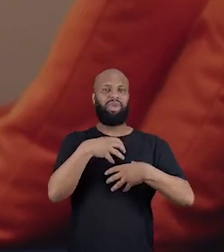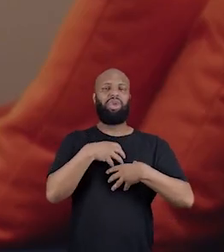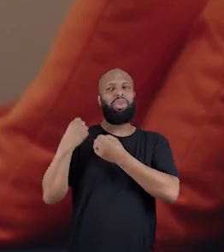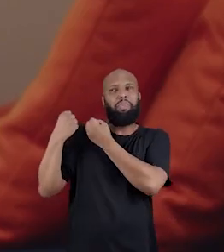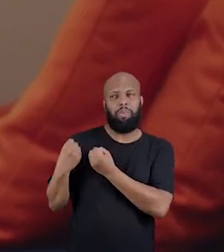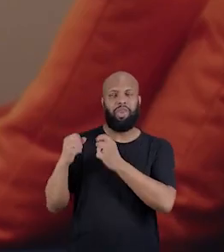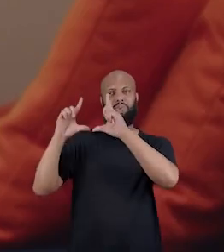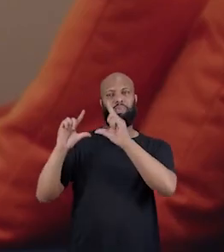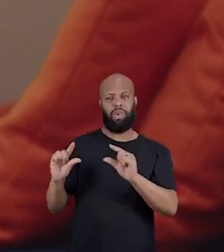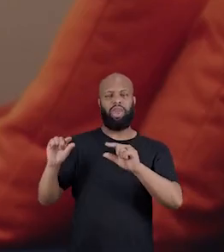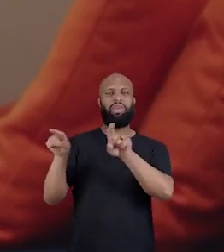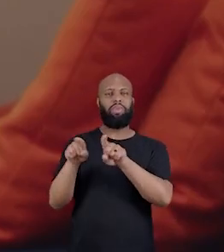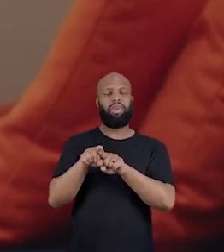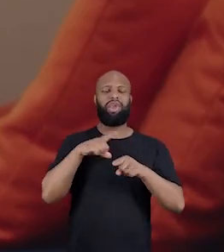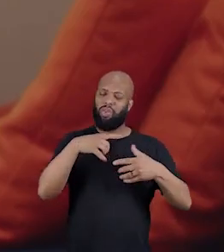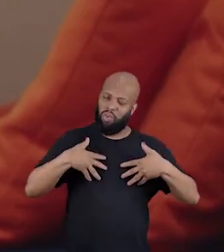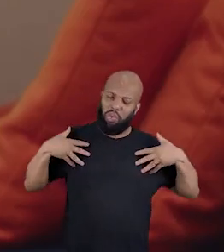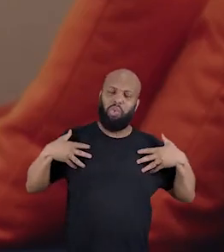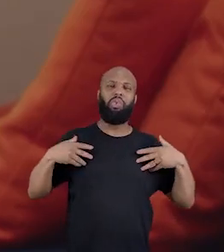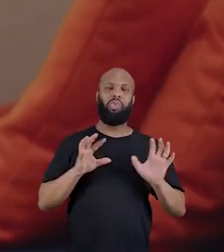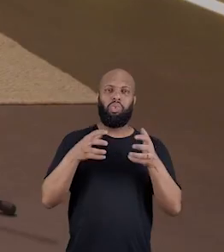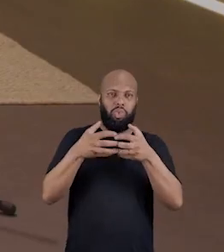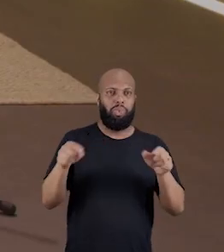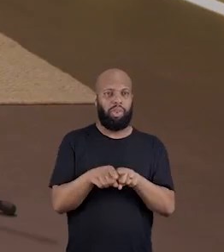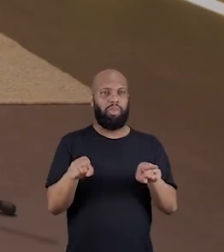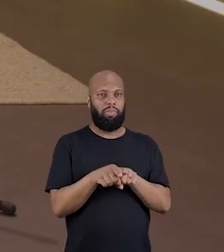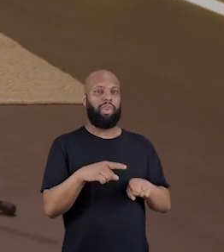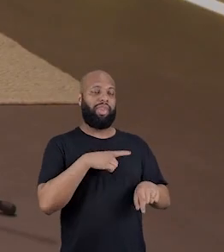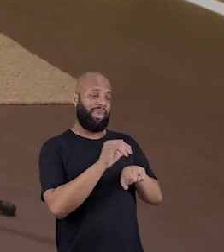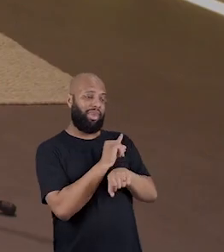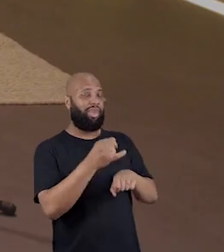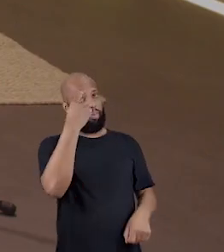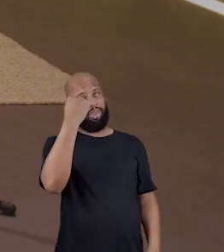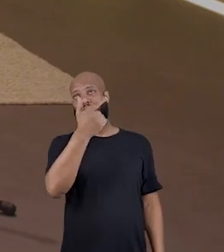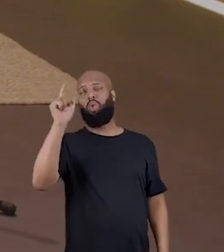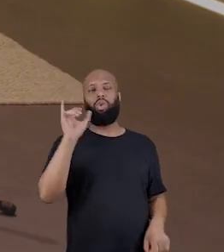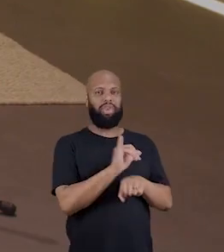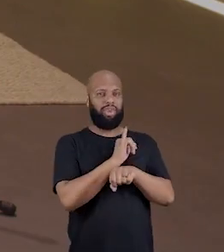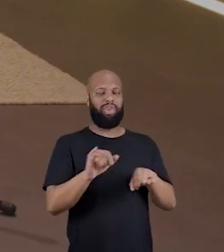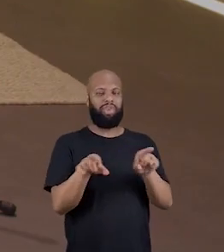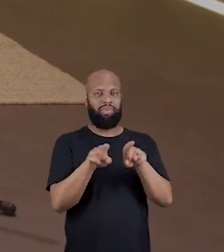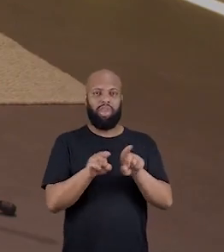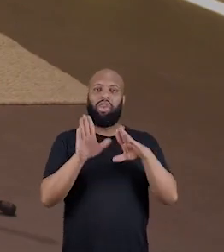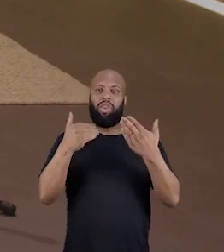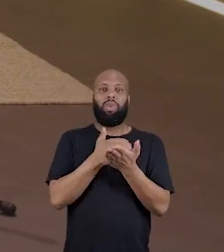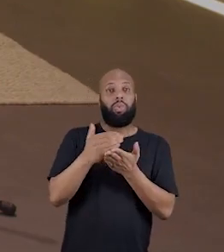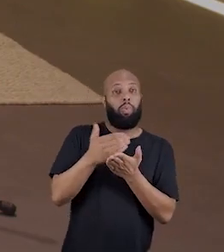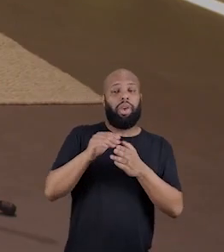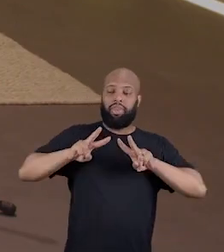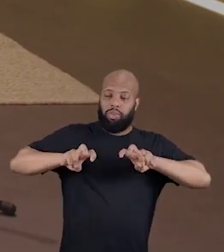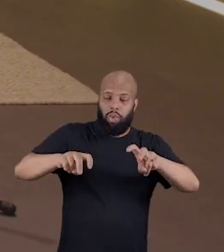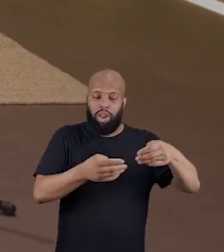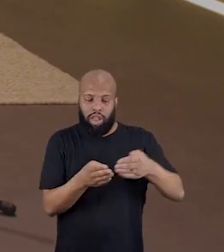menos sobrecarregado, você tem orgulho do seu time, do que seu time conquistou. Tem mais tempo para pensar na estratégia. Tem mais tempo para pensar na estratégia, total,